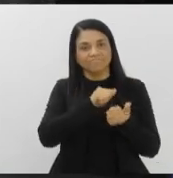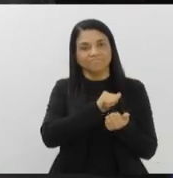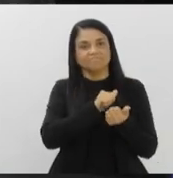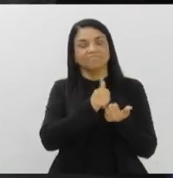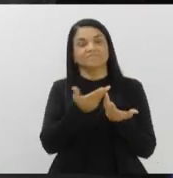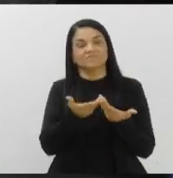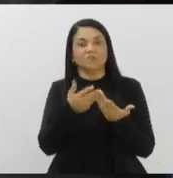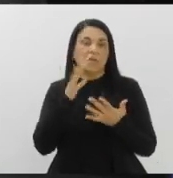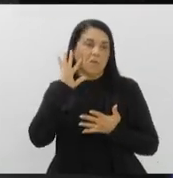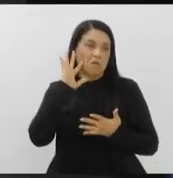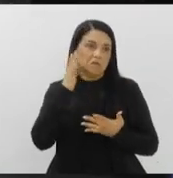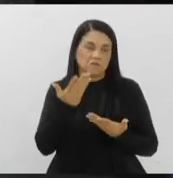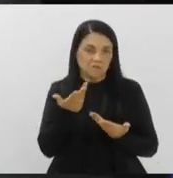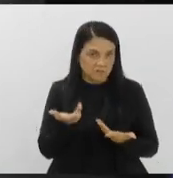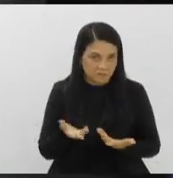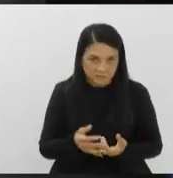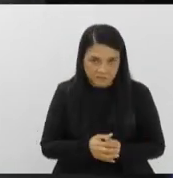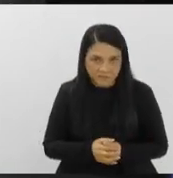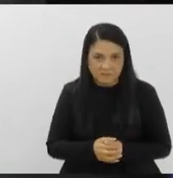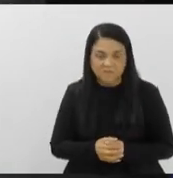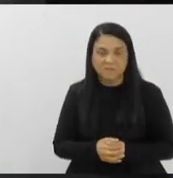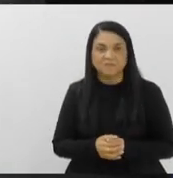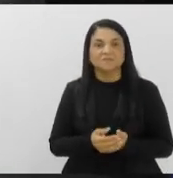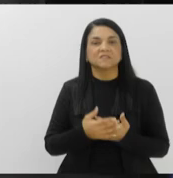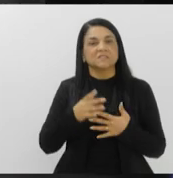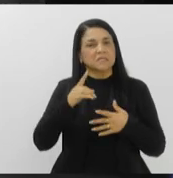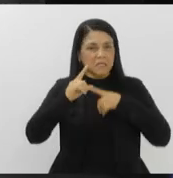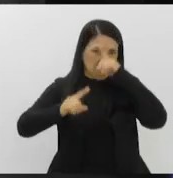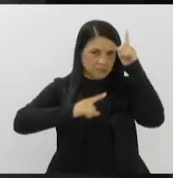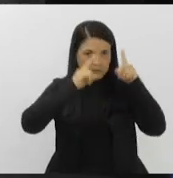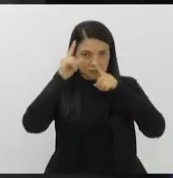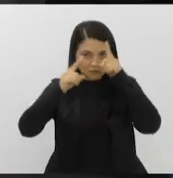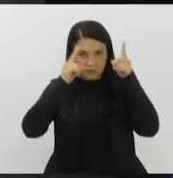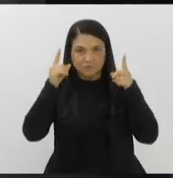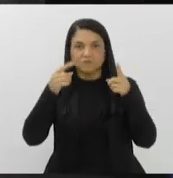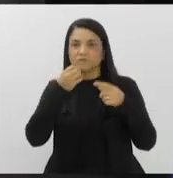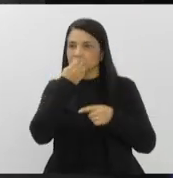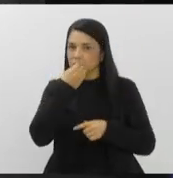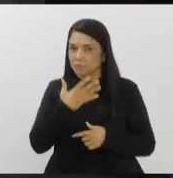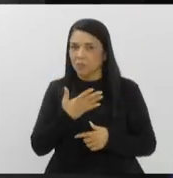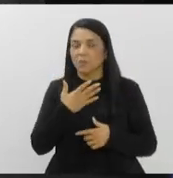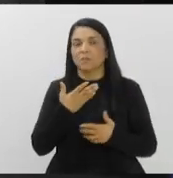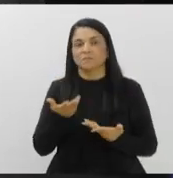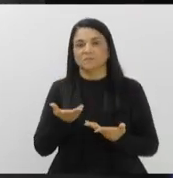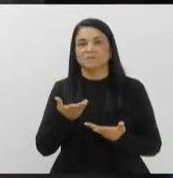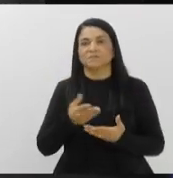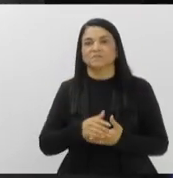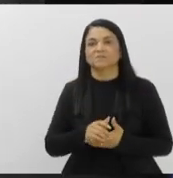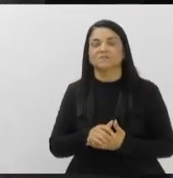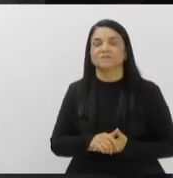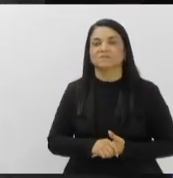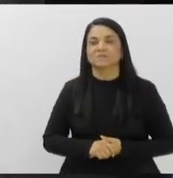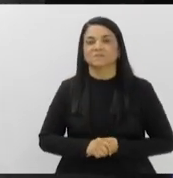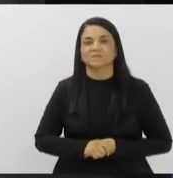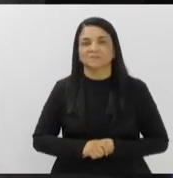essa, que eu achei bastante criativa e só poderia vir mesmo das mulheres, né, uma solução como